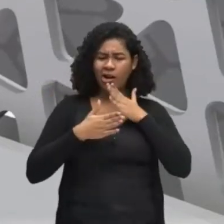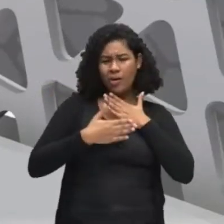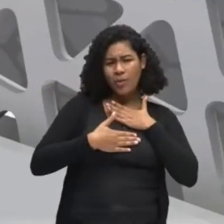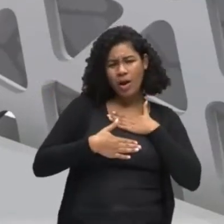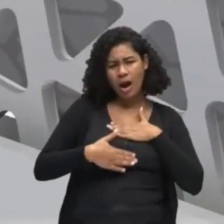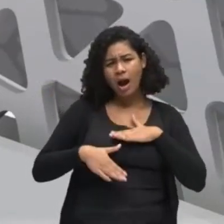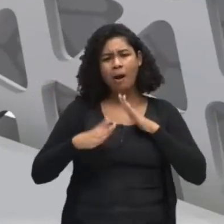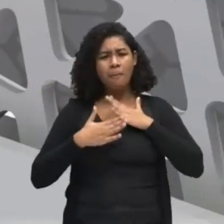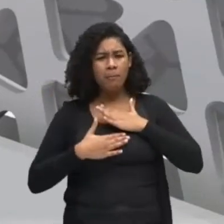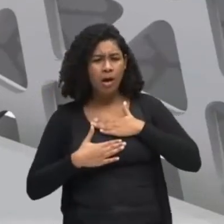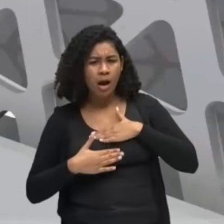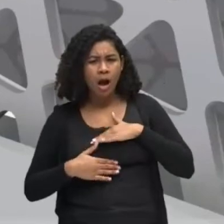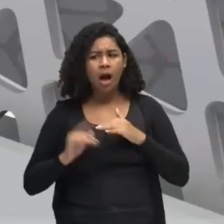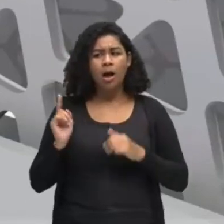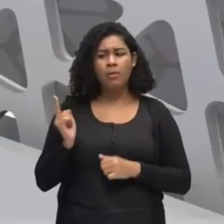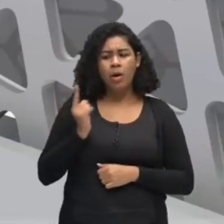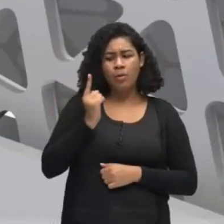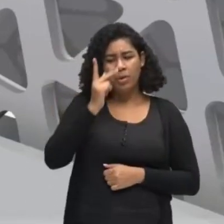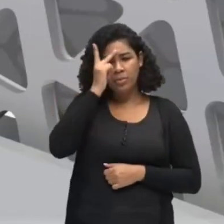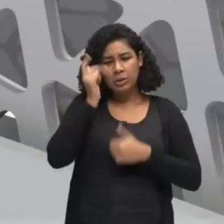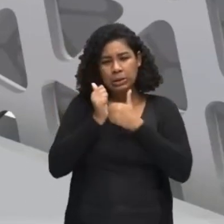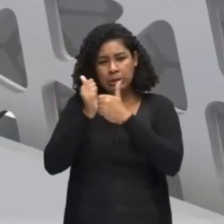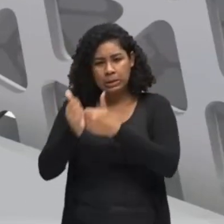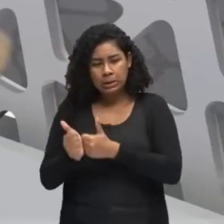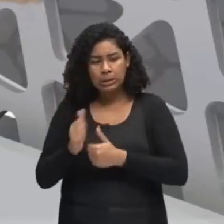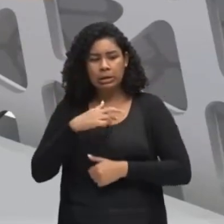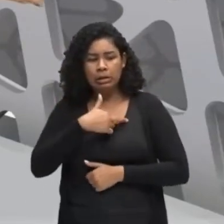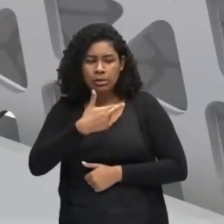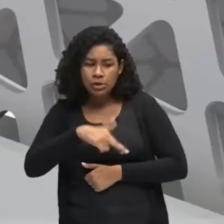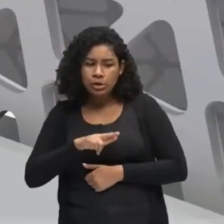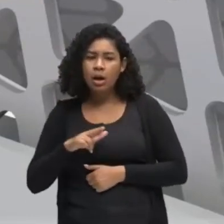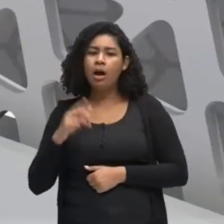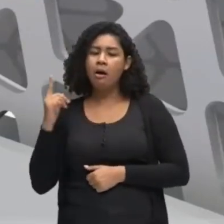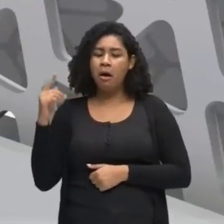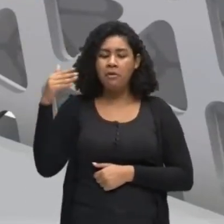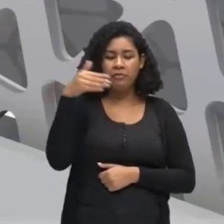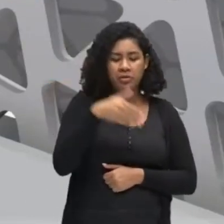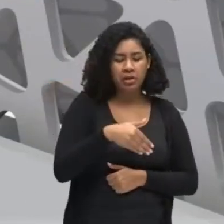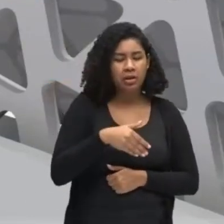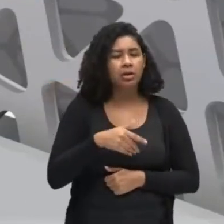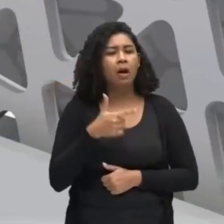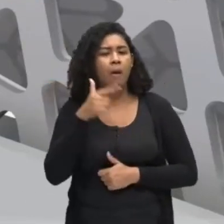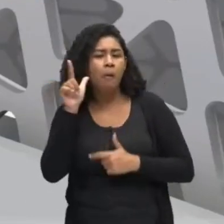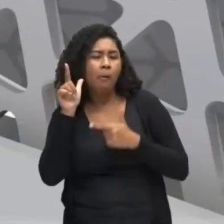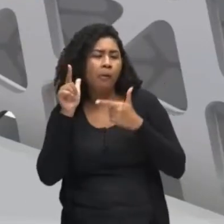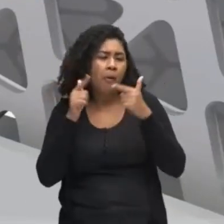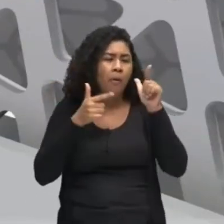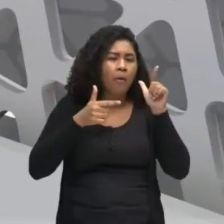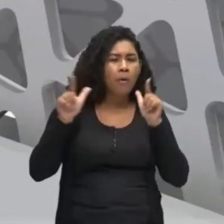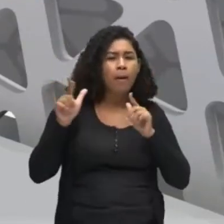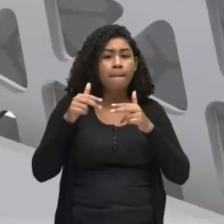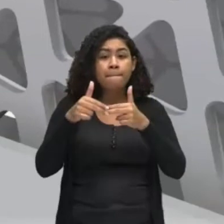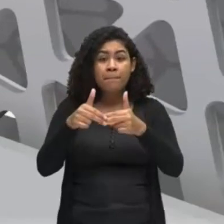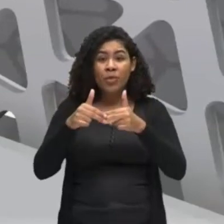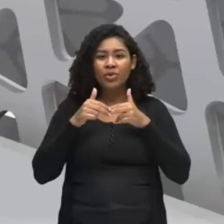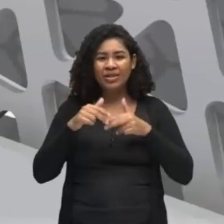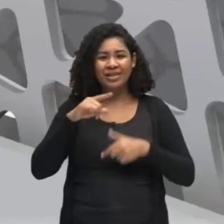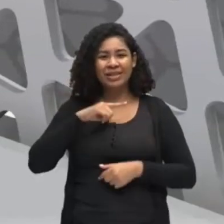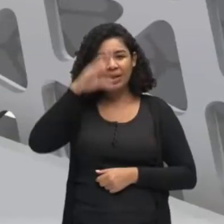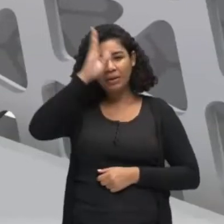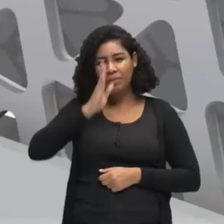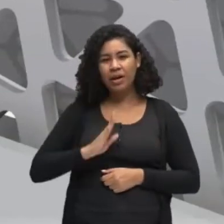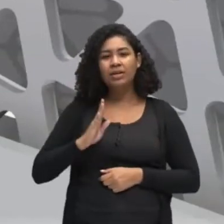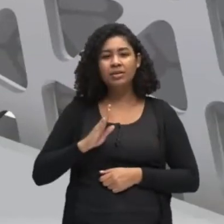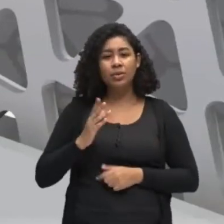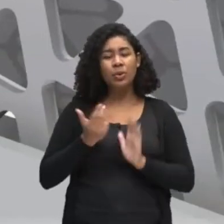um religioso, trazendo ali uma expedição. E por isso que hoje o Brasil tem esse desenho que nós